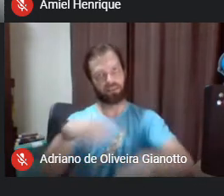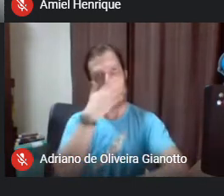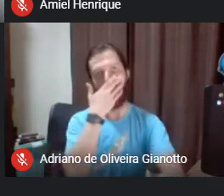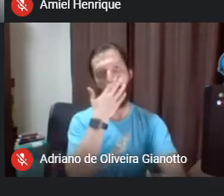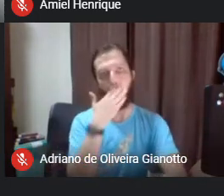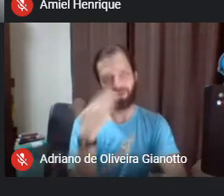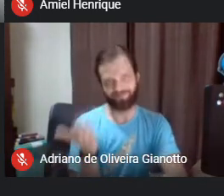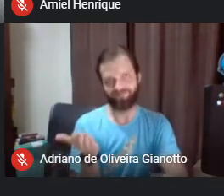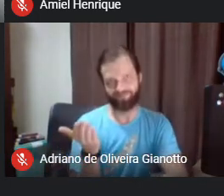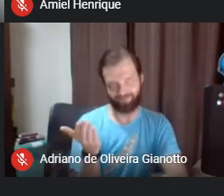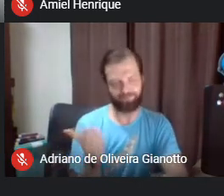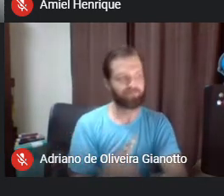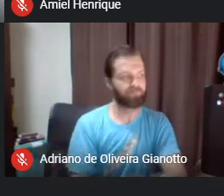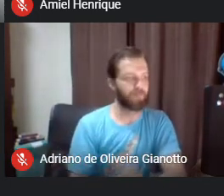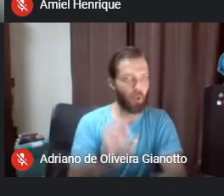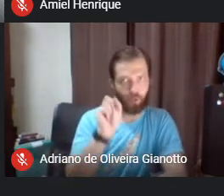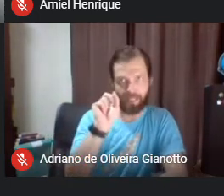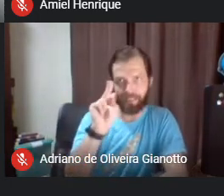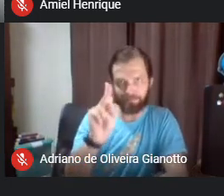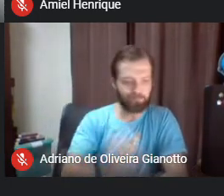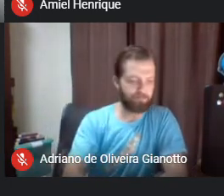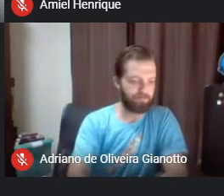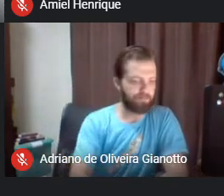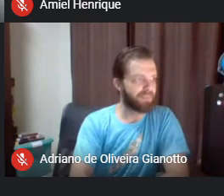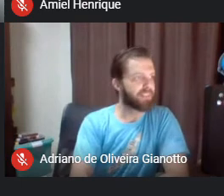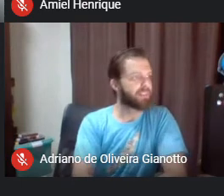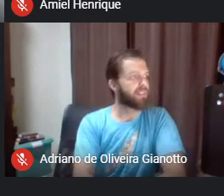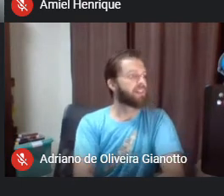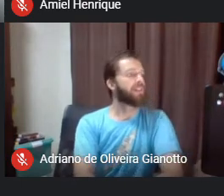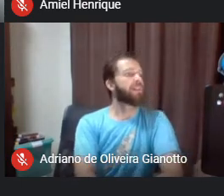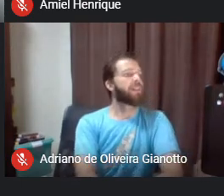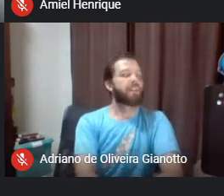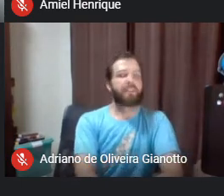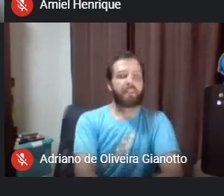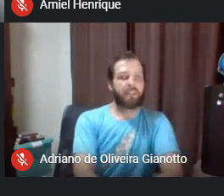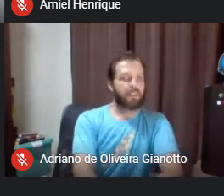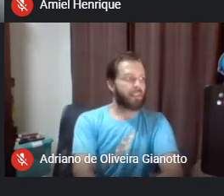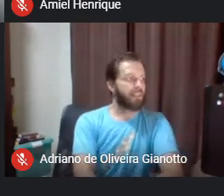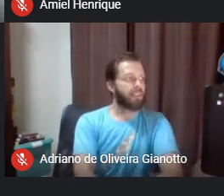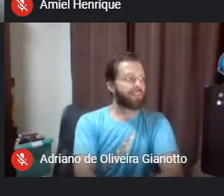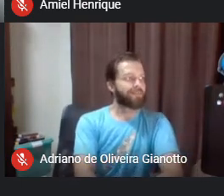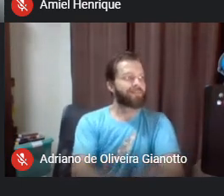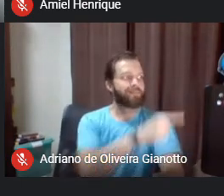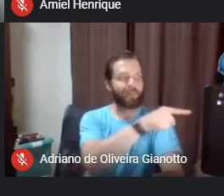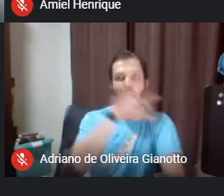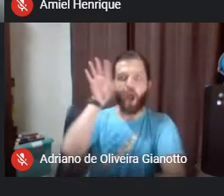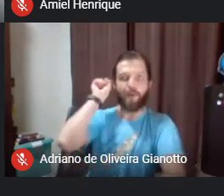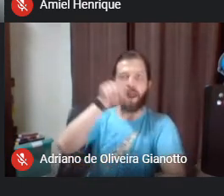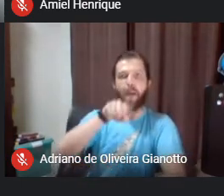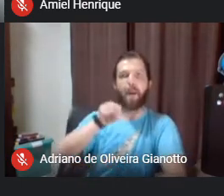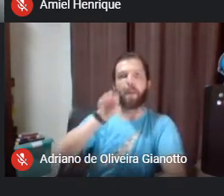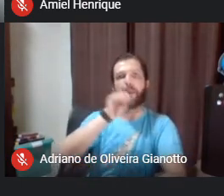campo de visão, que elas aprendam língua de sinais. Ok?